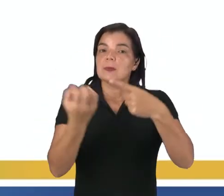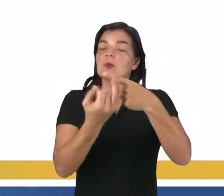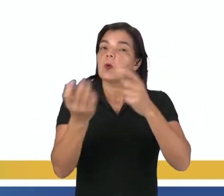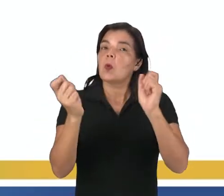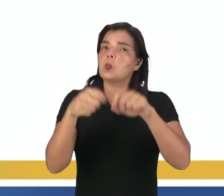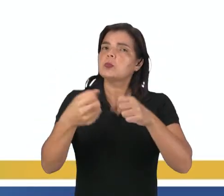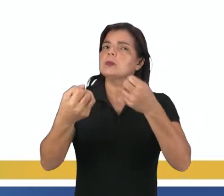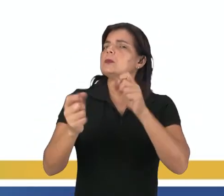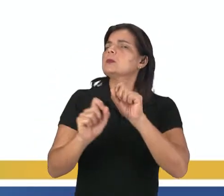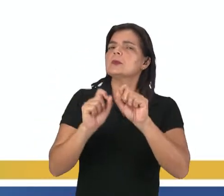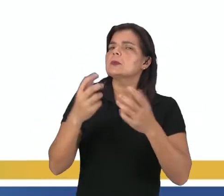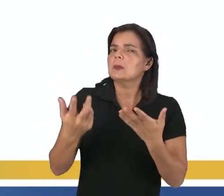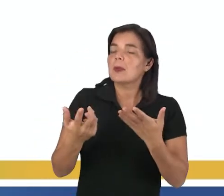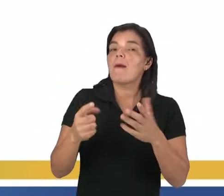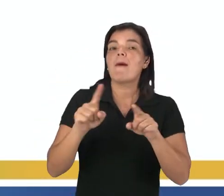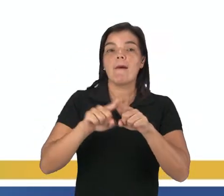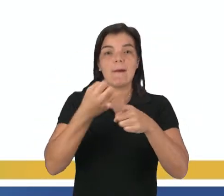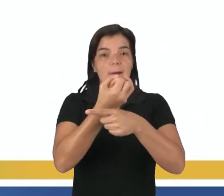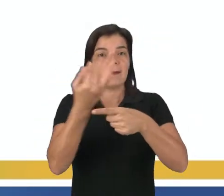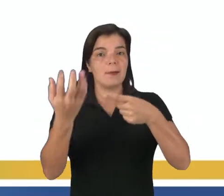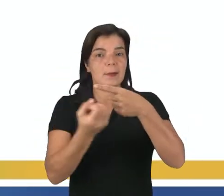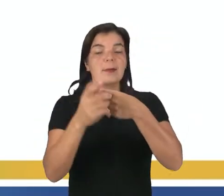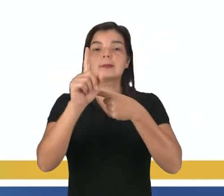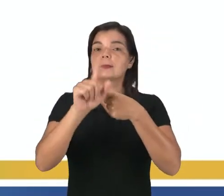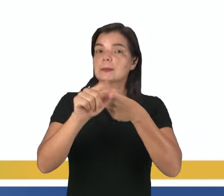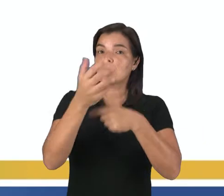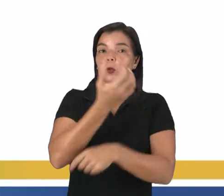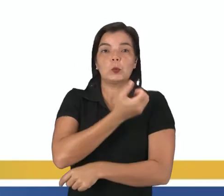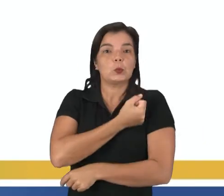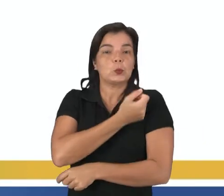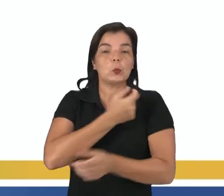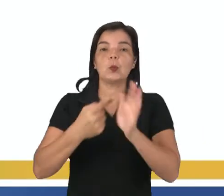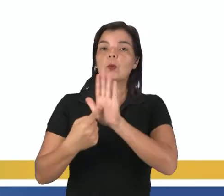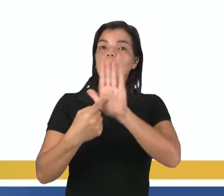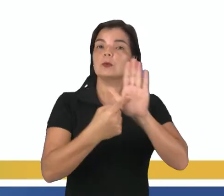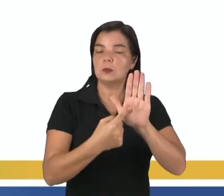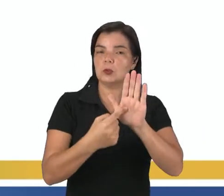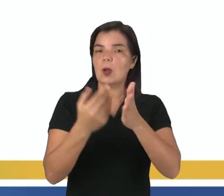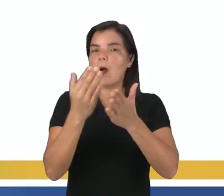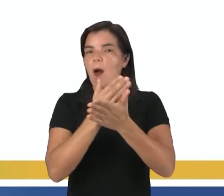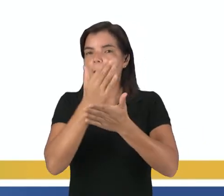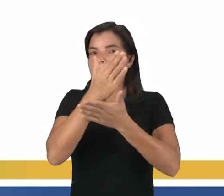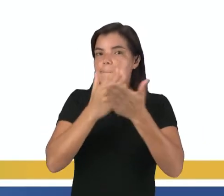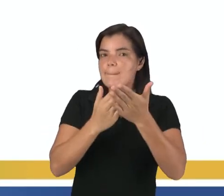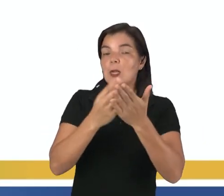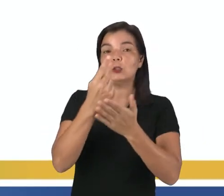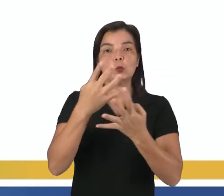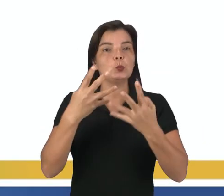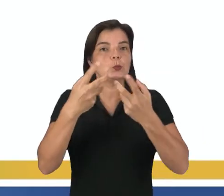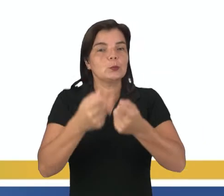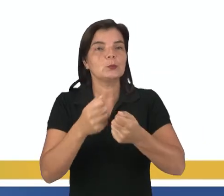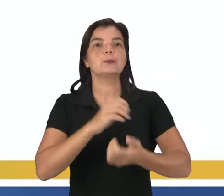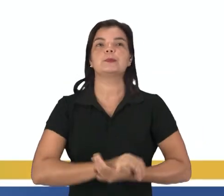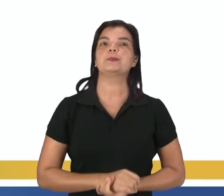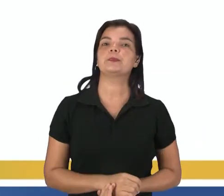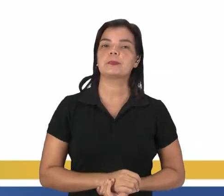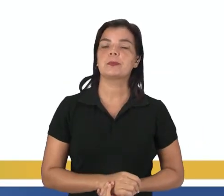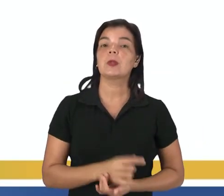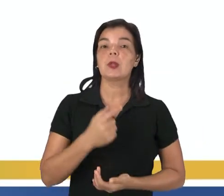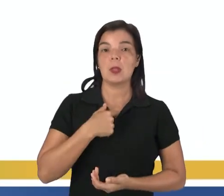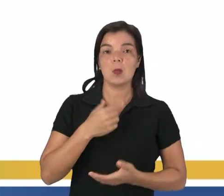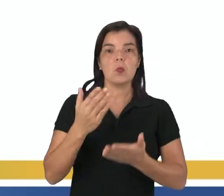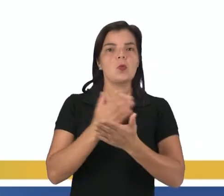podemos dizer, então, que a fração é um número que representa partes de um inteiro, certo? Então, falando